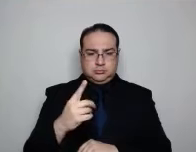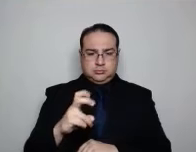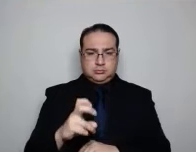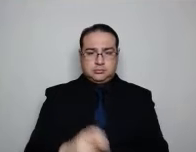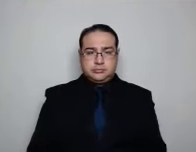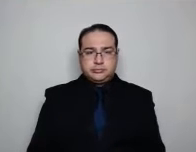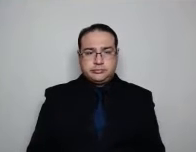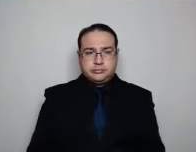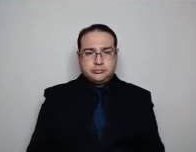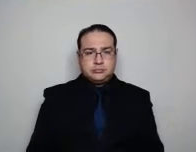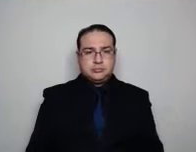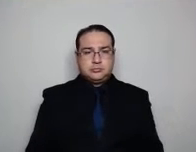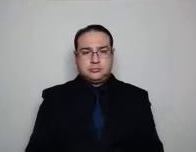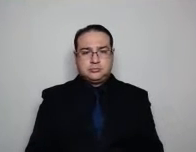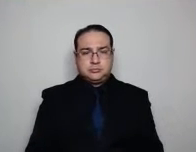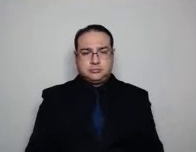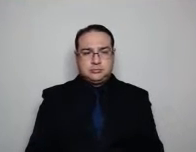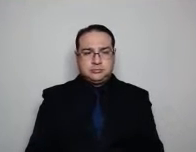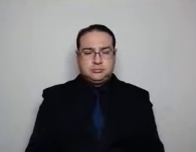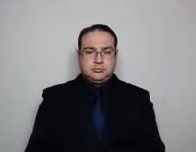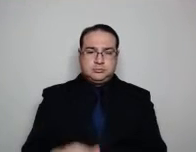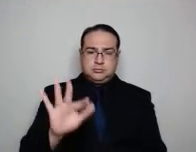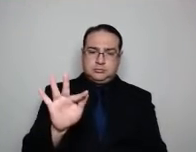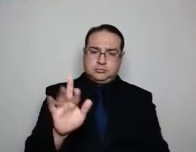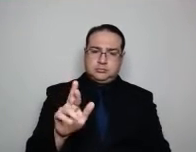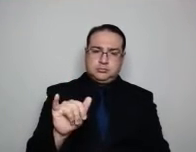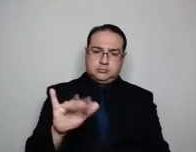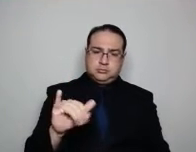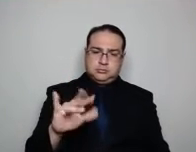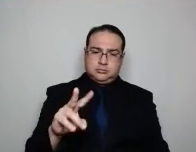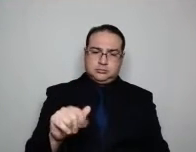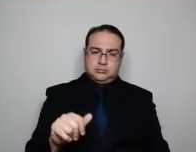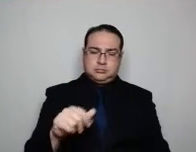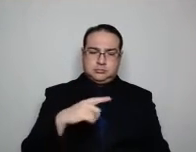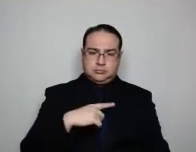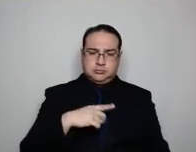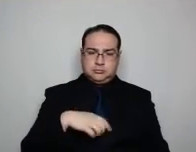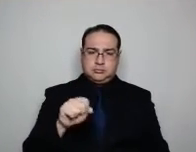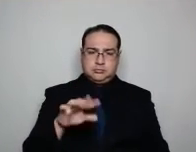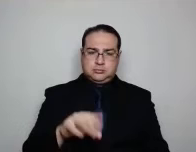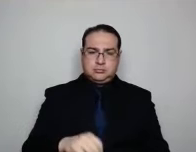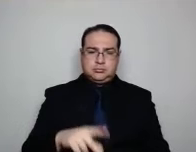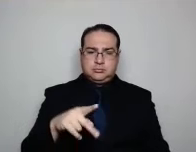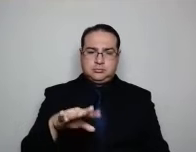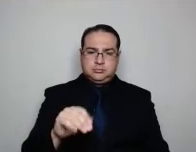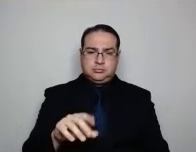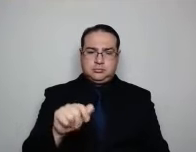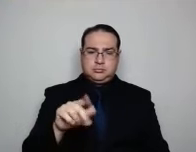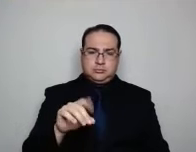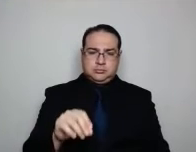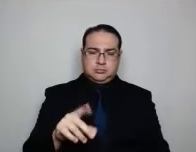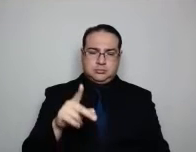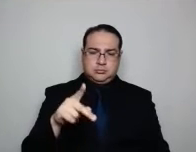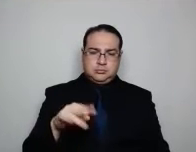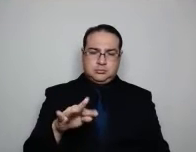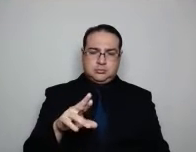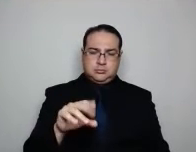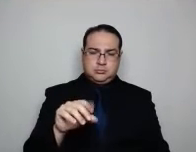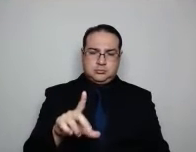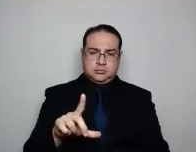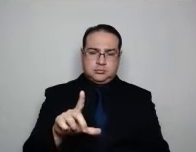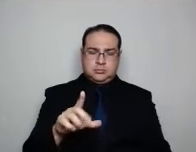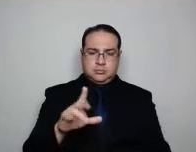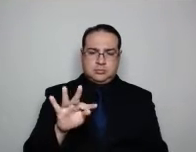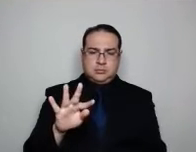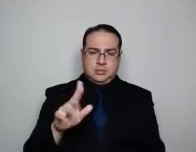01-04-103-92-2015. Apelado Francivane Araújo dos Santos. E apelado Posto Combustível ADF Petróleo Limitada. O advogado doutor